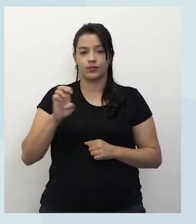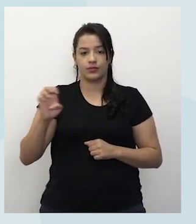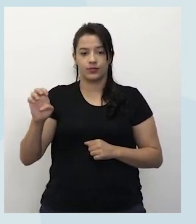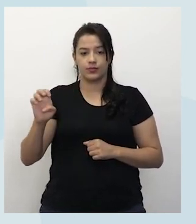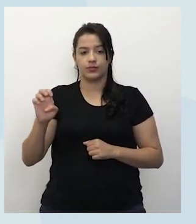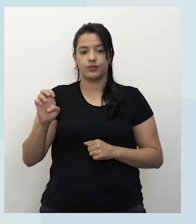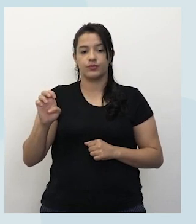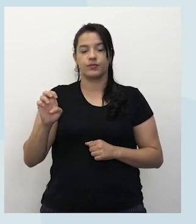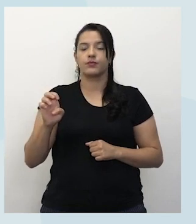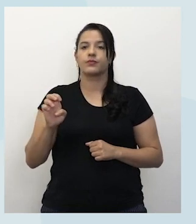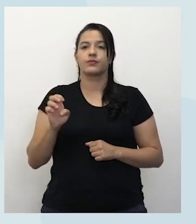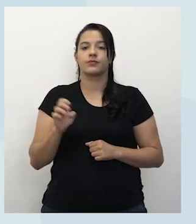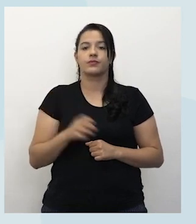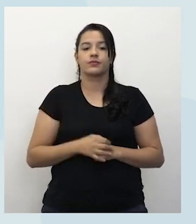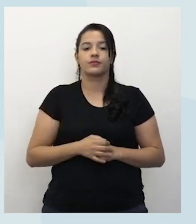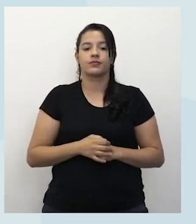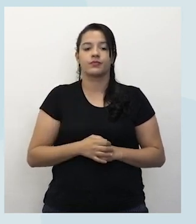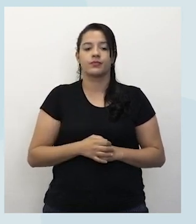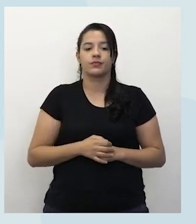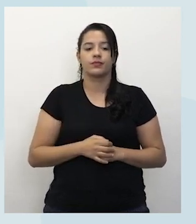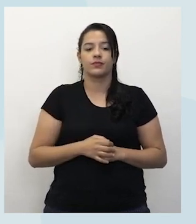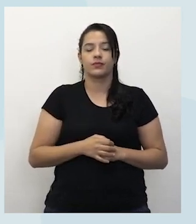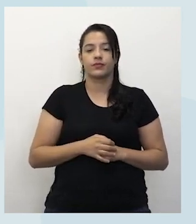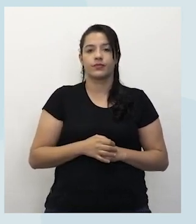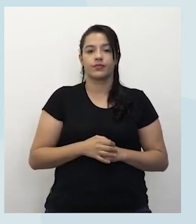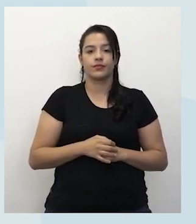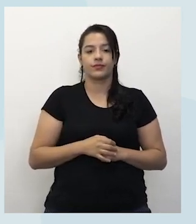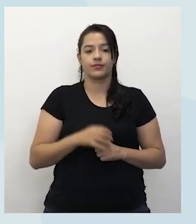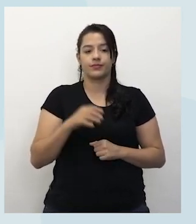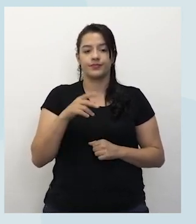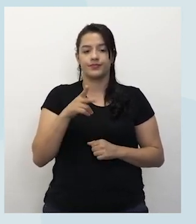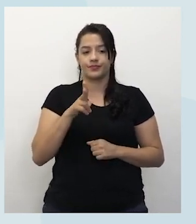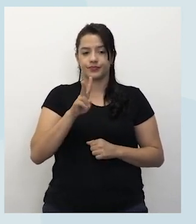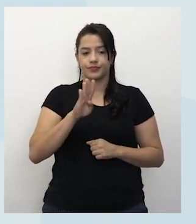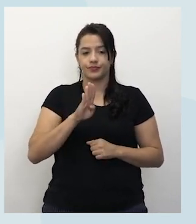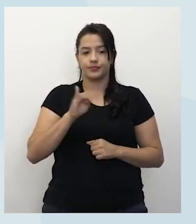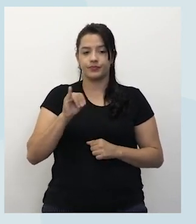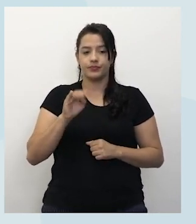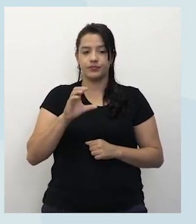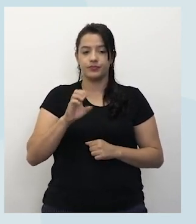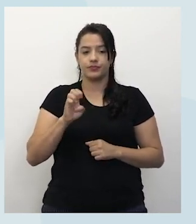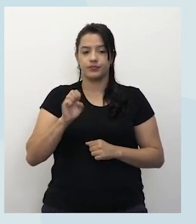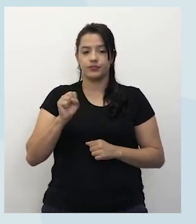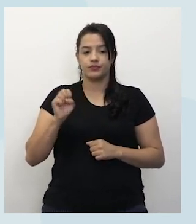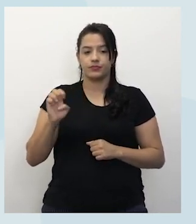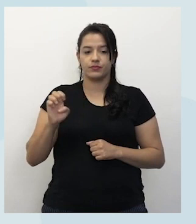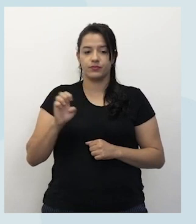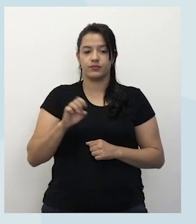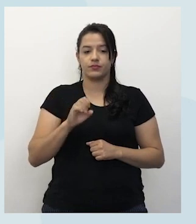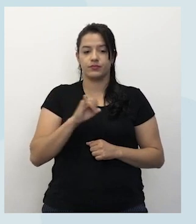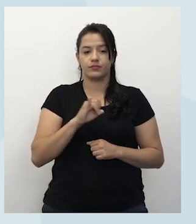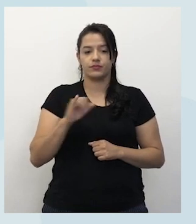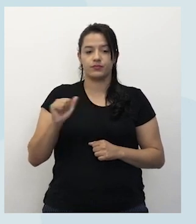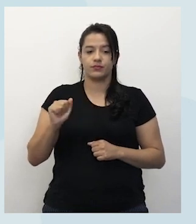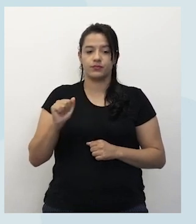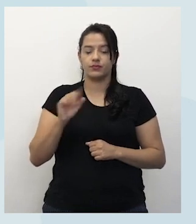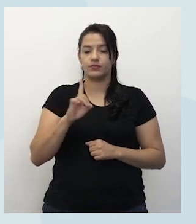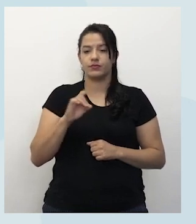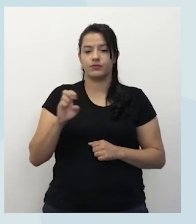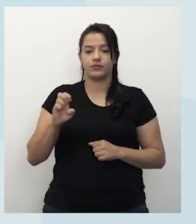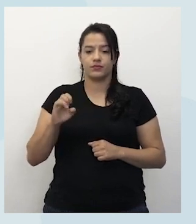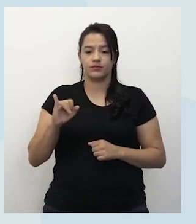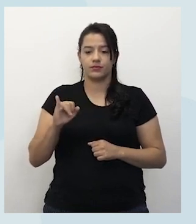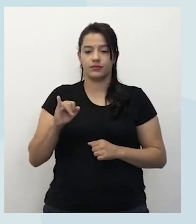árvore com three de número 3. Então, a gente tem aqui B, C, D, E, J,